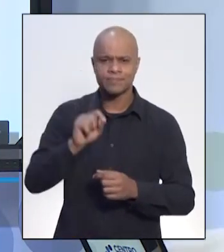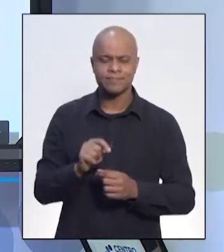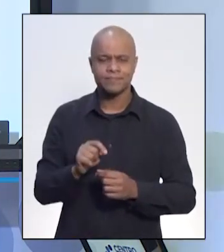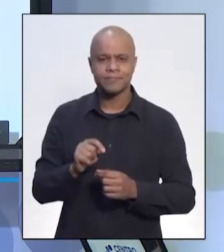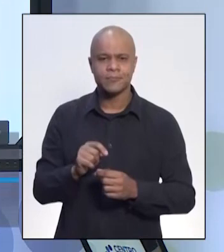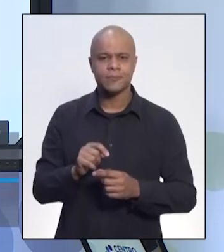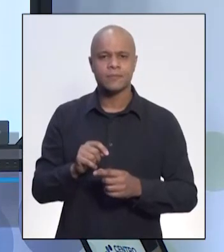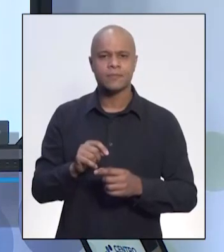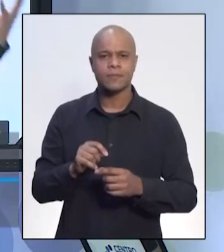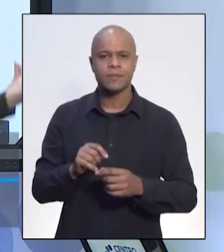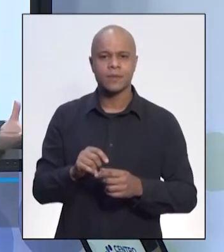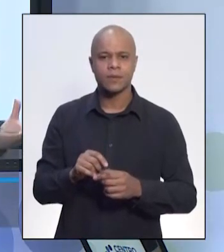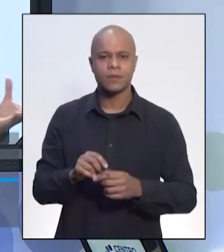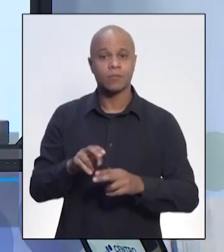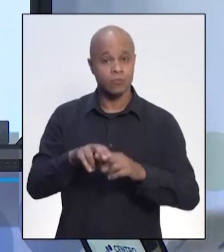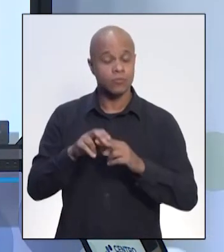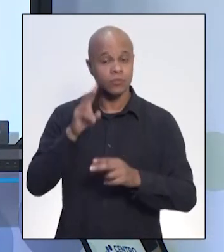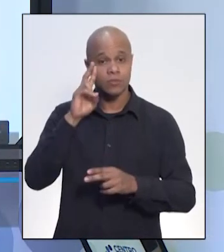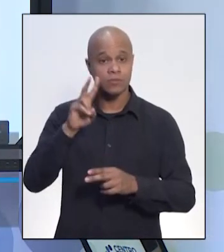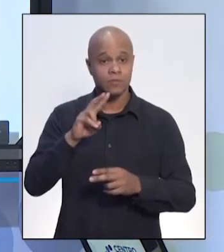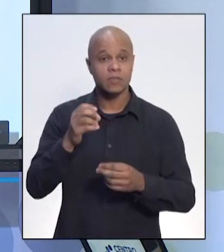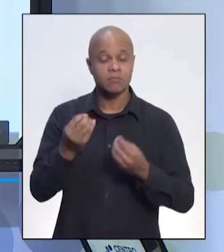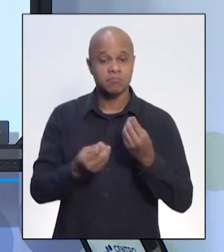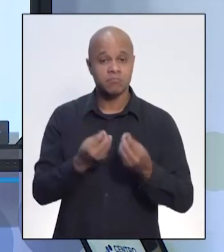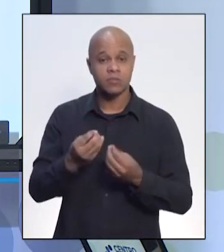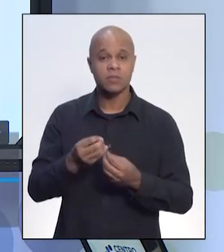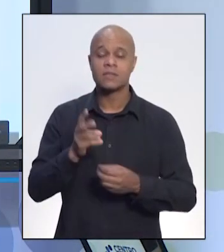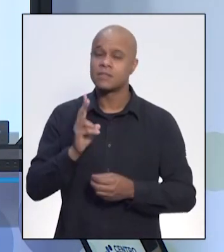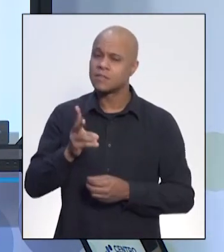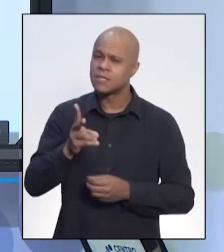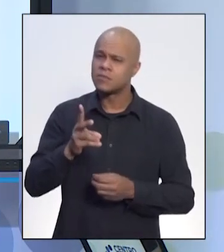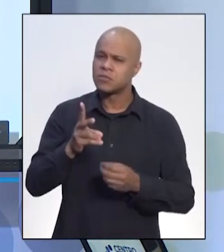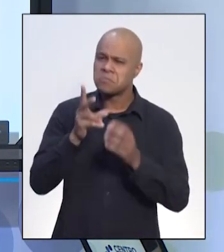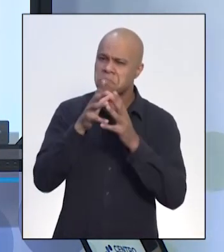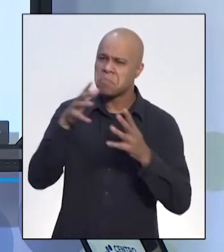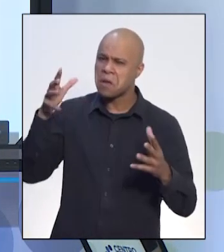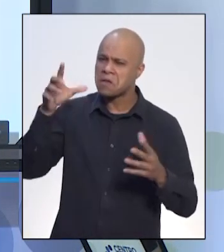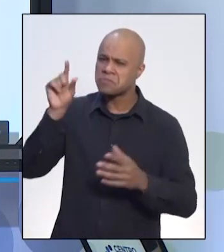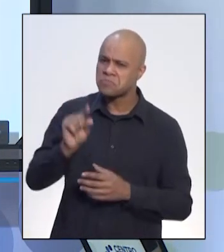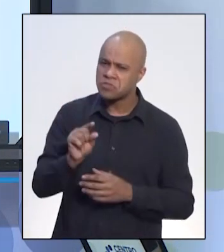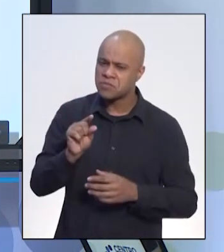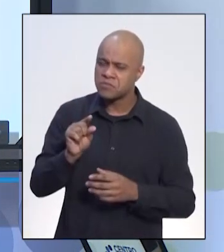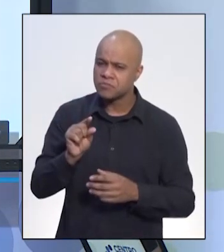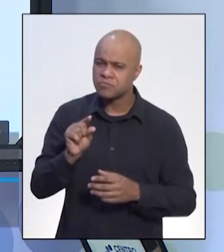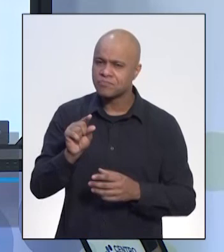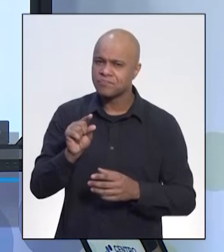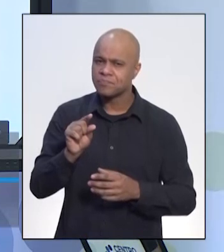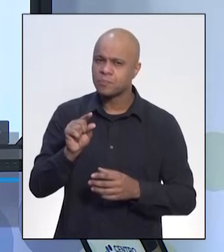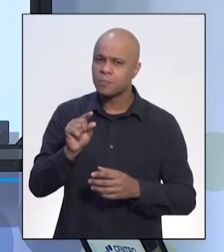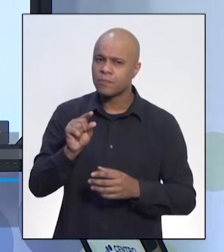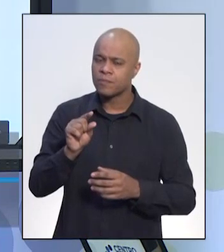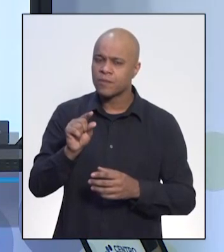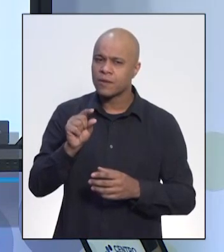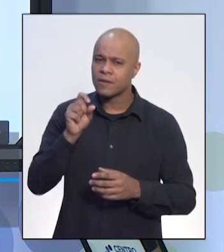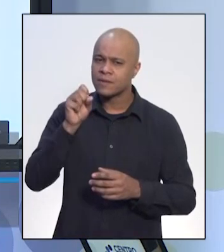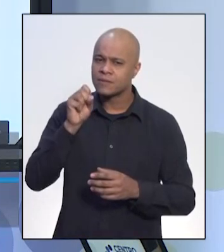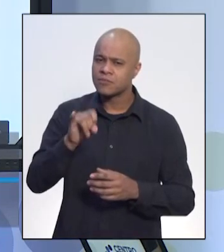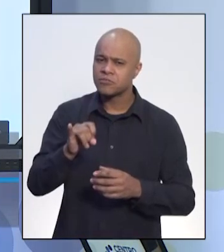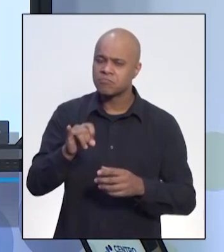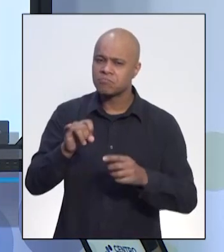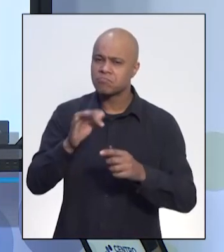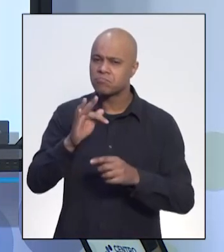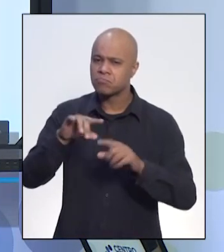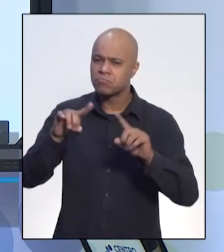vai ser a área máxima. Ah, então, toda vez que falar máximo e mínimo, se for uma função quadrática do segundo